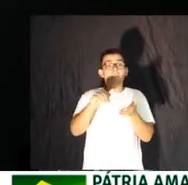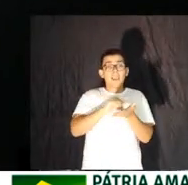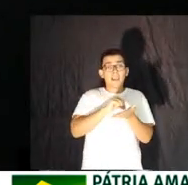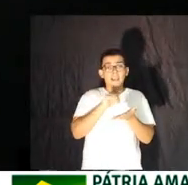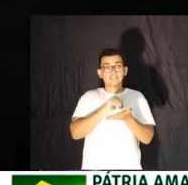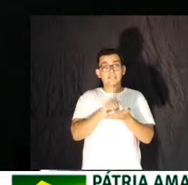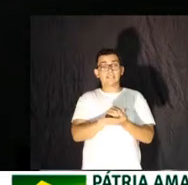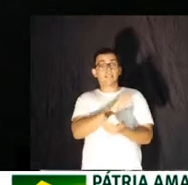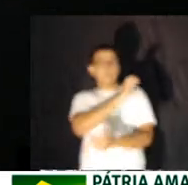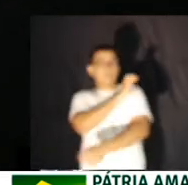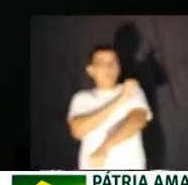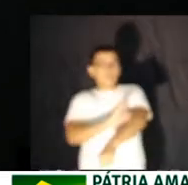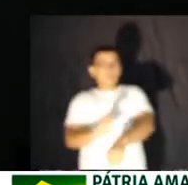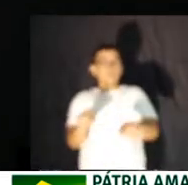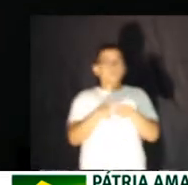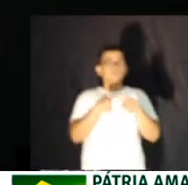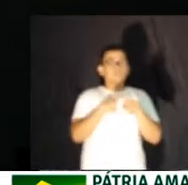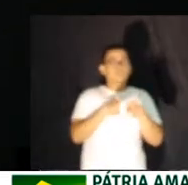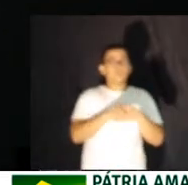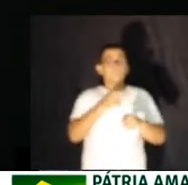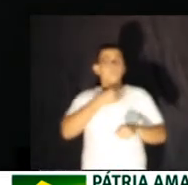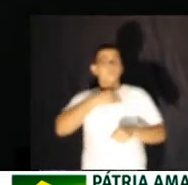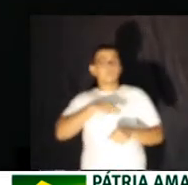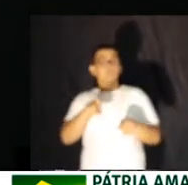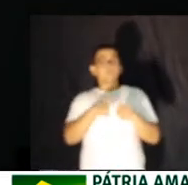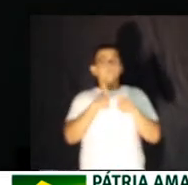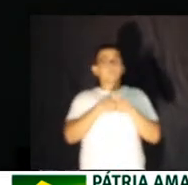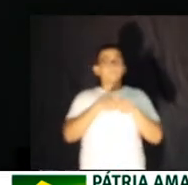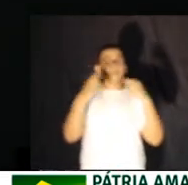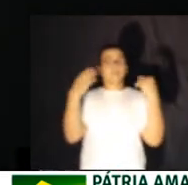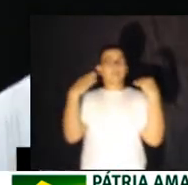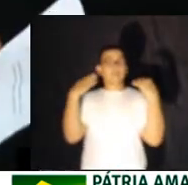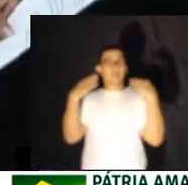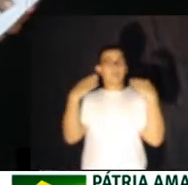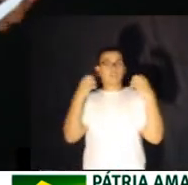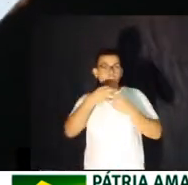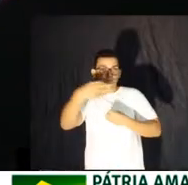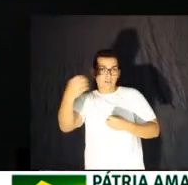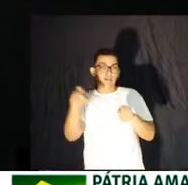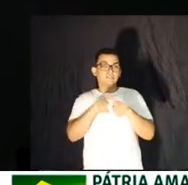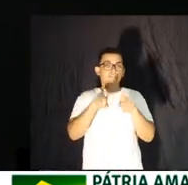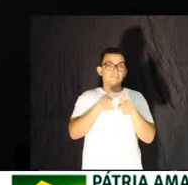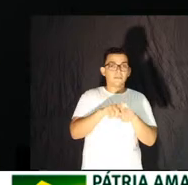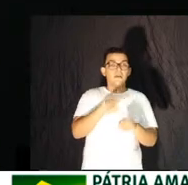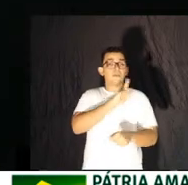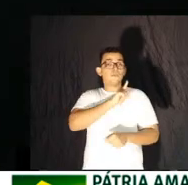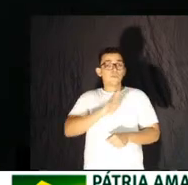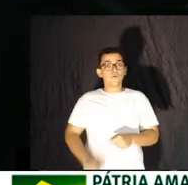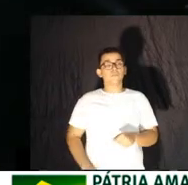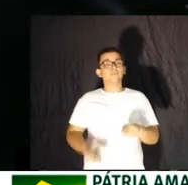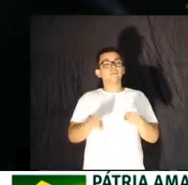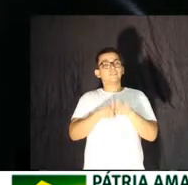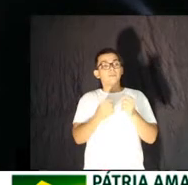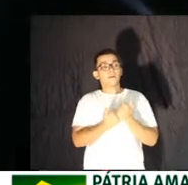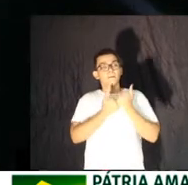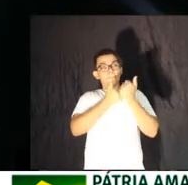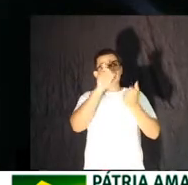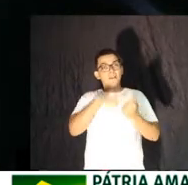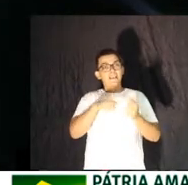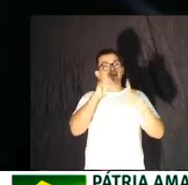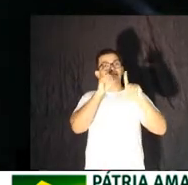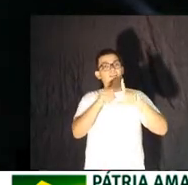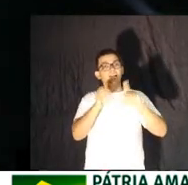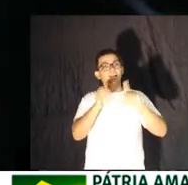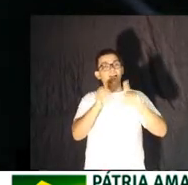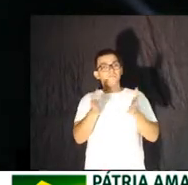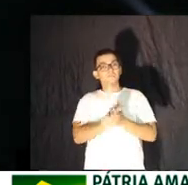Especial da Cultura e o Ministério do Turismo e também o Governo Federal que estão apoiando essa nossa live.